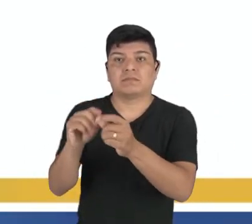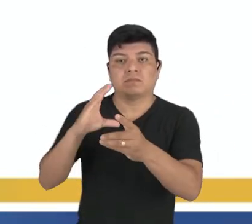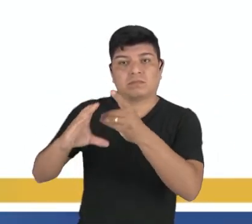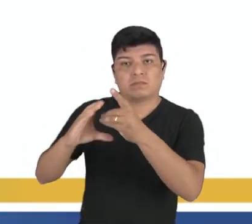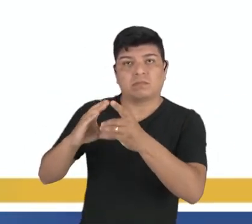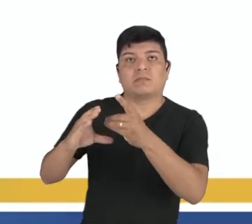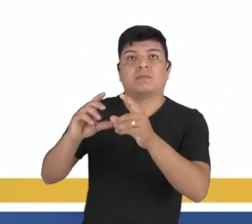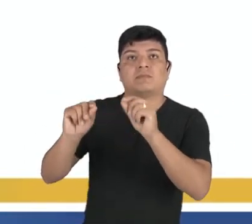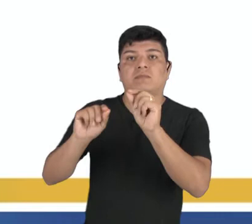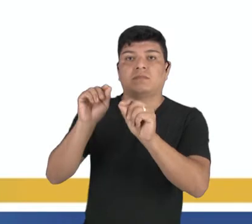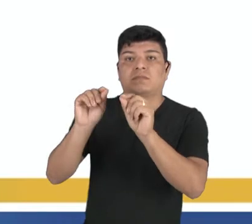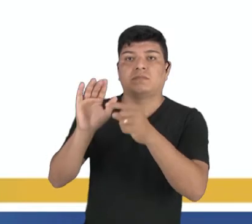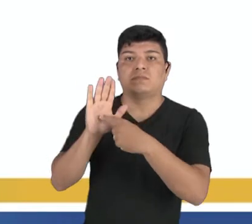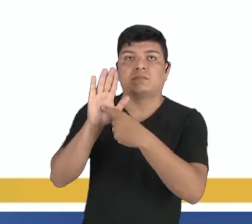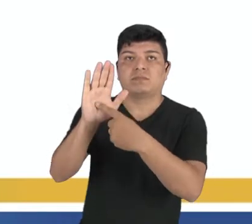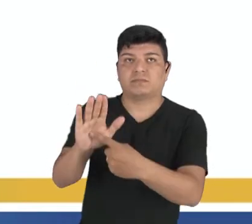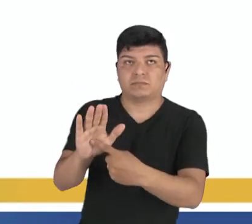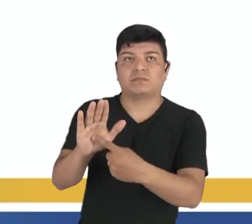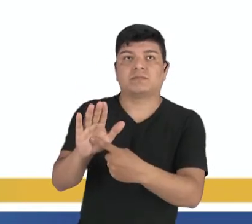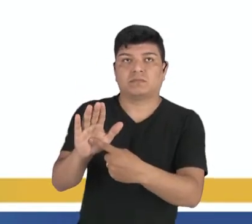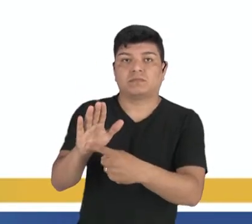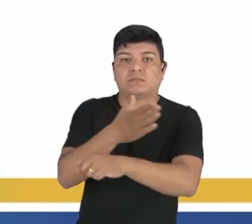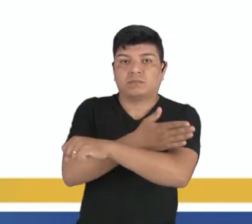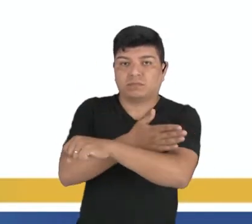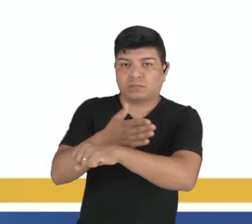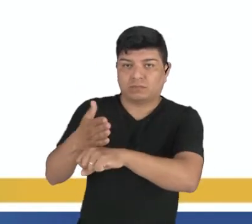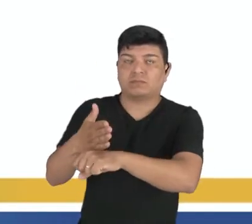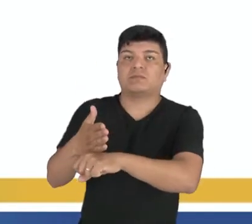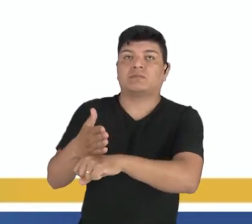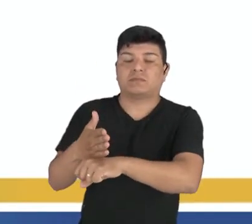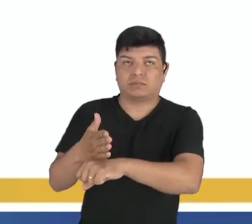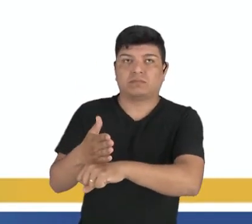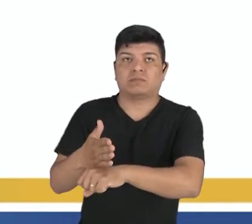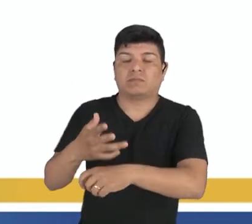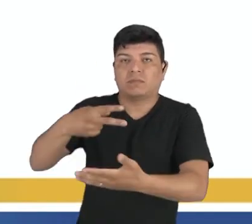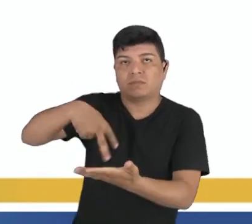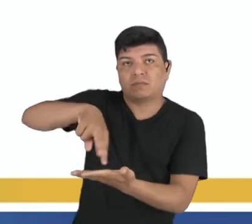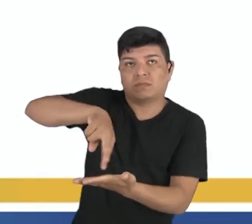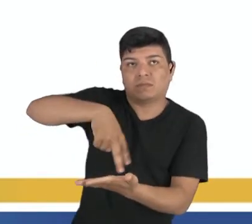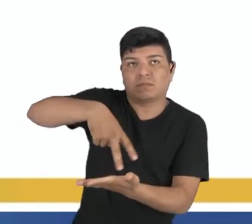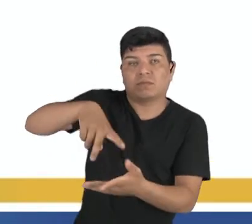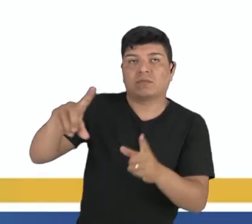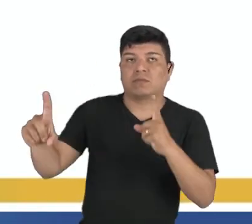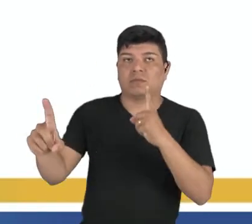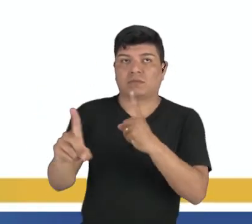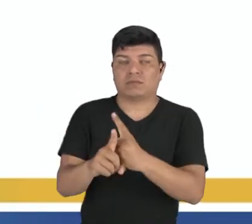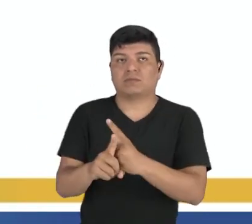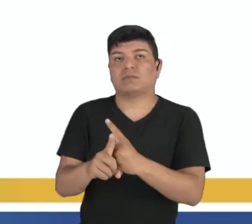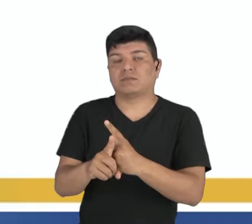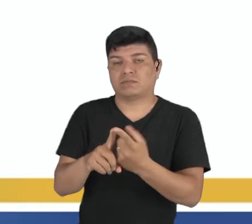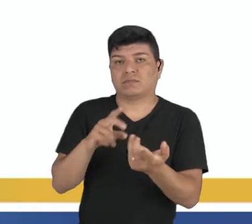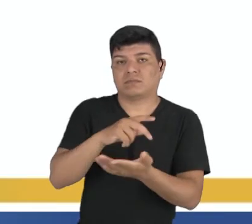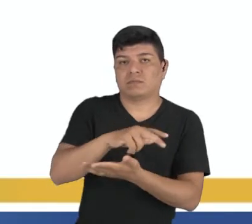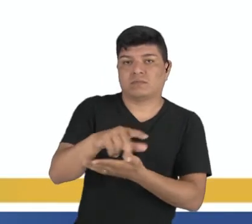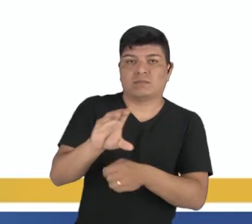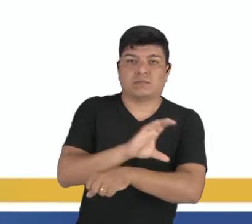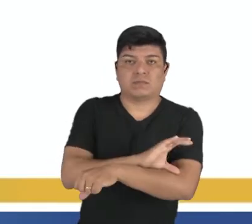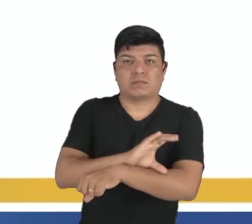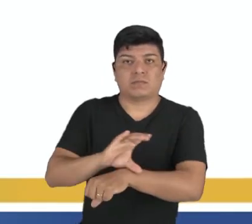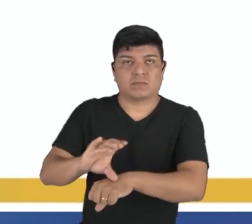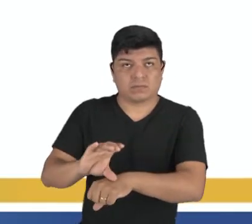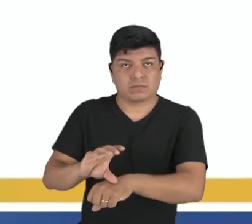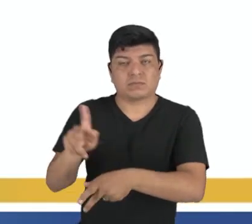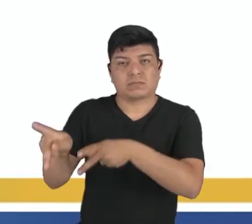a finalidade de representarem seus costumes. Tais danças são encontradas em diferentes